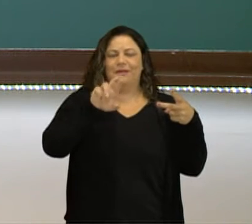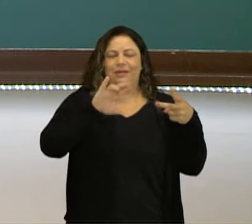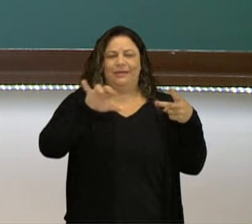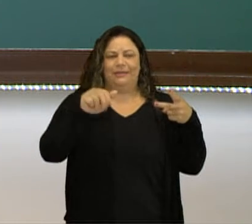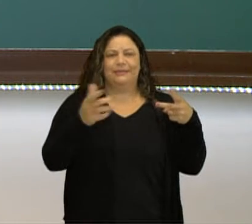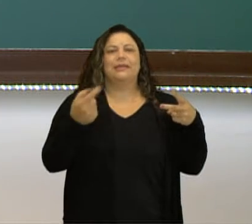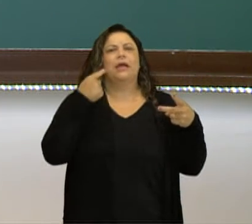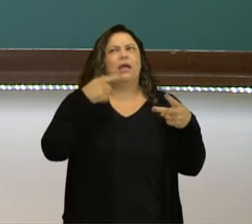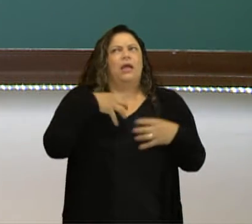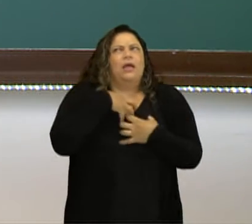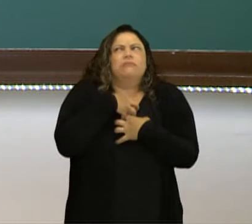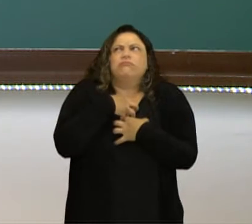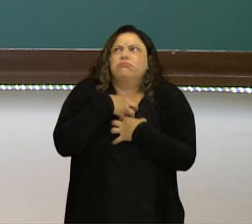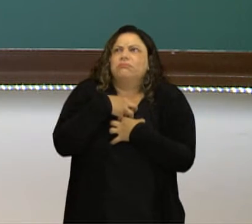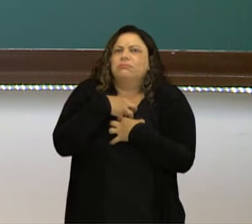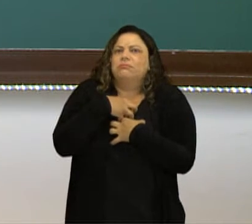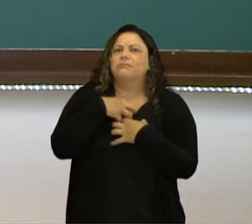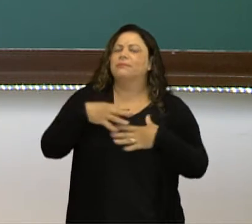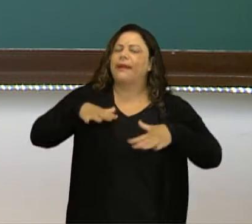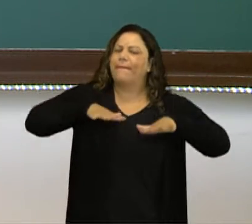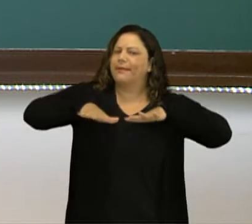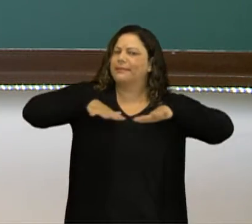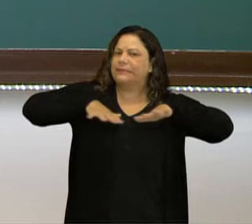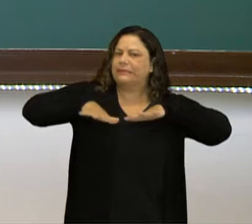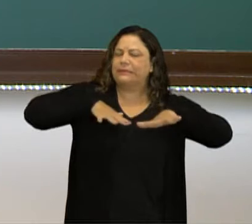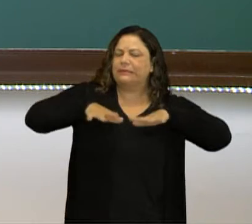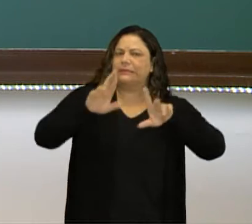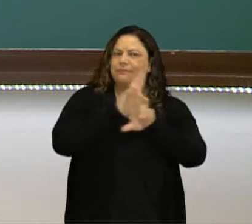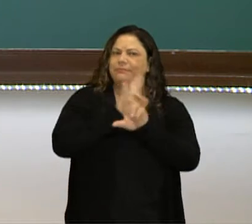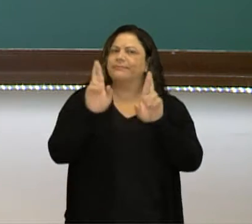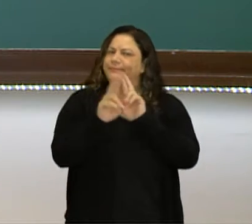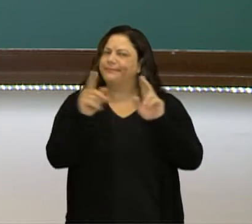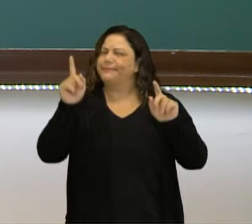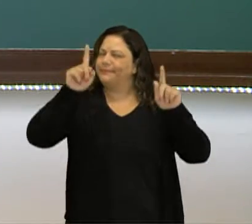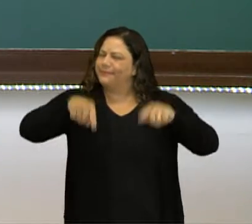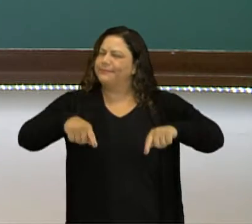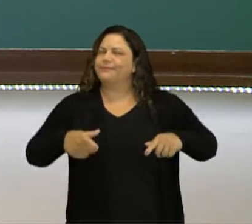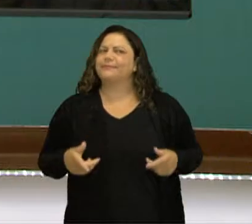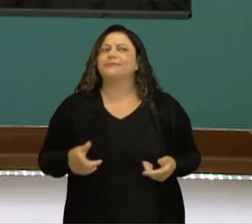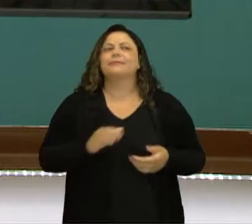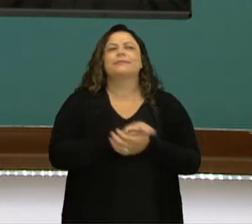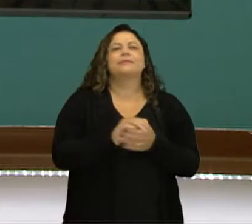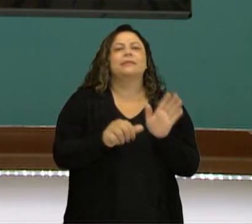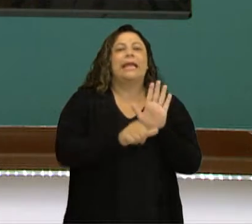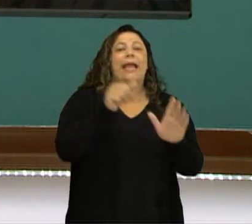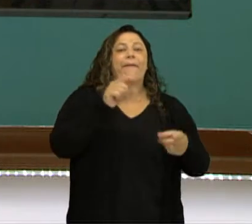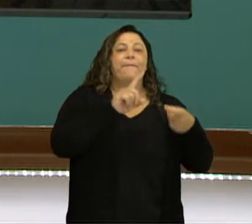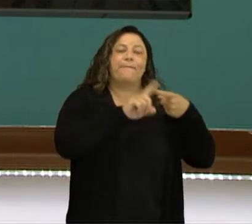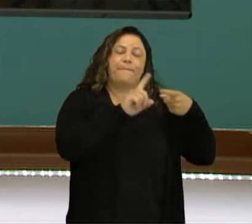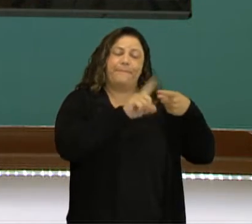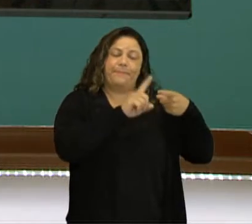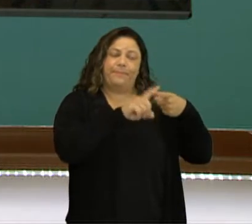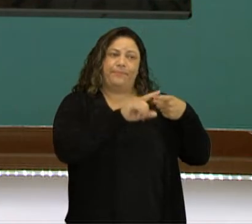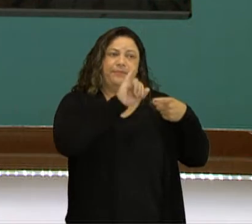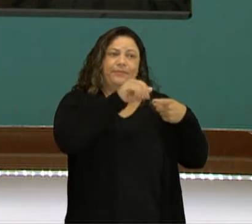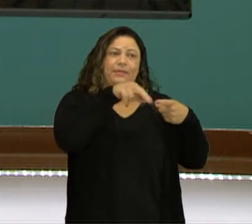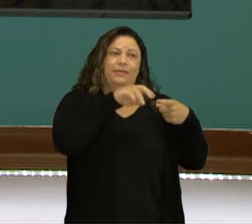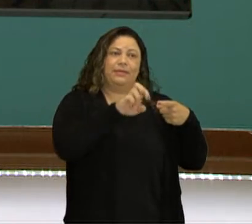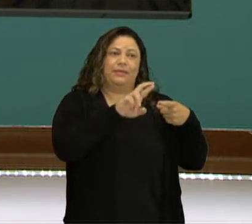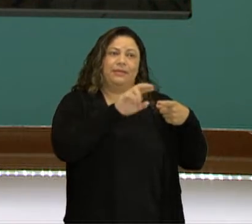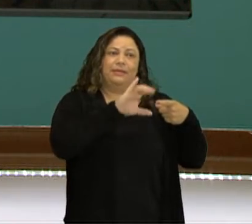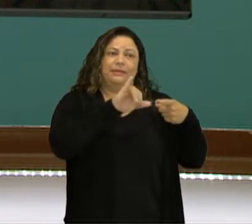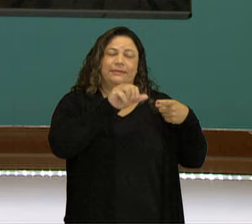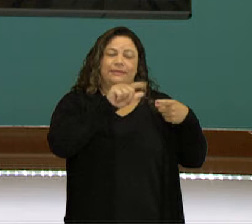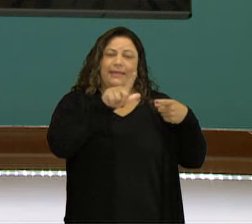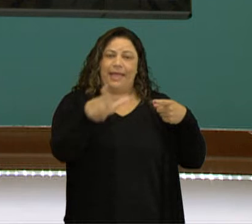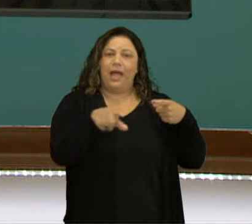tem que parece que estamos em movimento. Está relacionado aí. Mas vamos falar primeiro sobre o inercial. O inercial é um sistema de referência